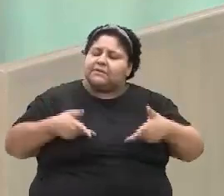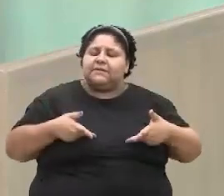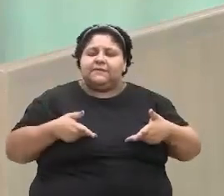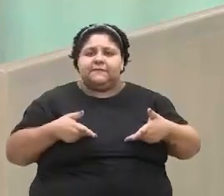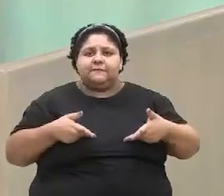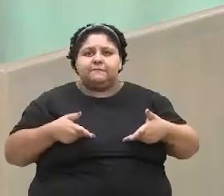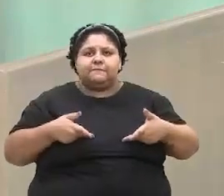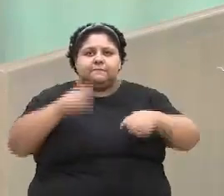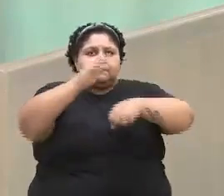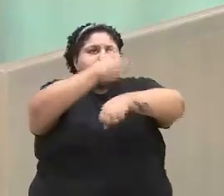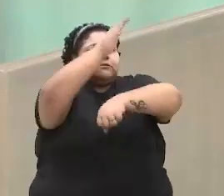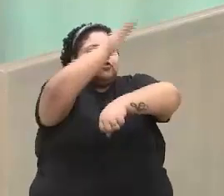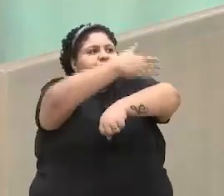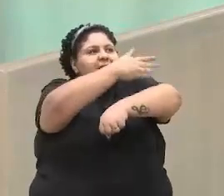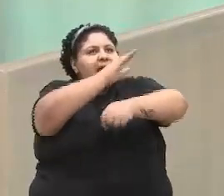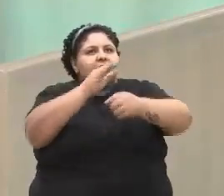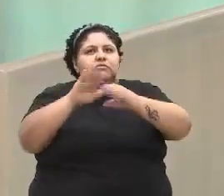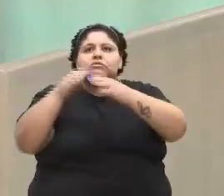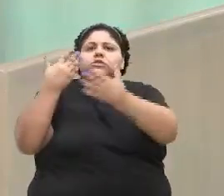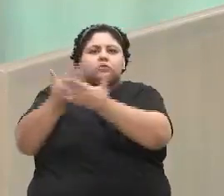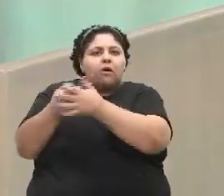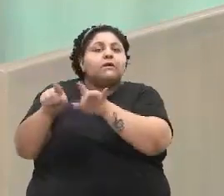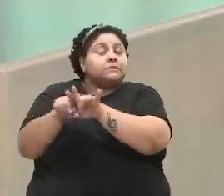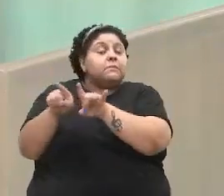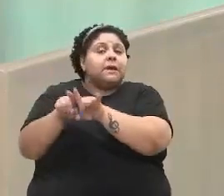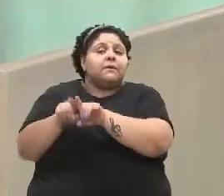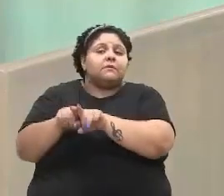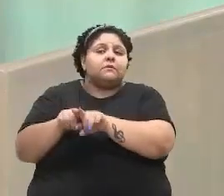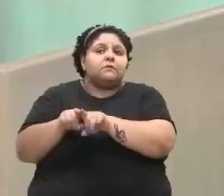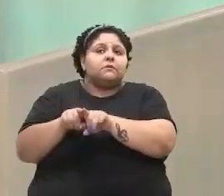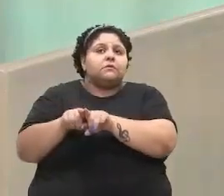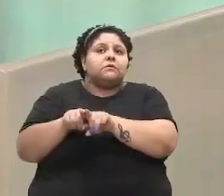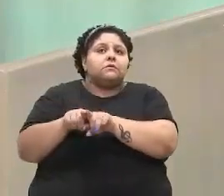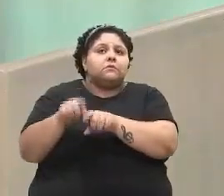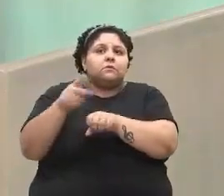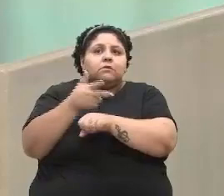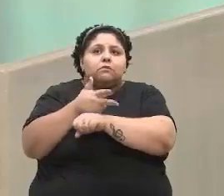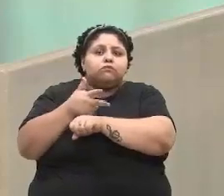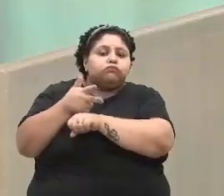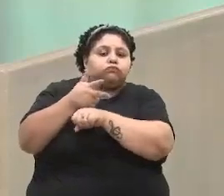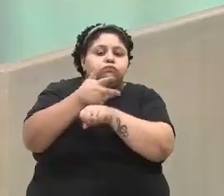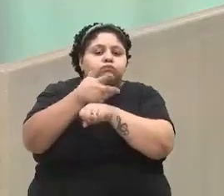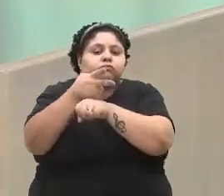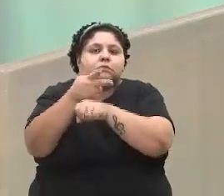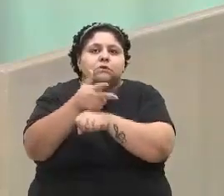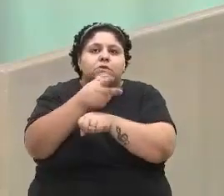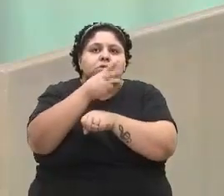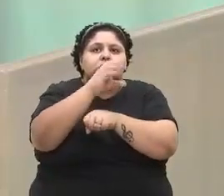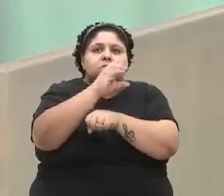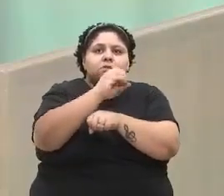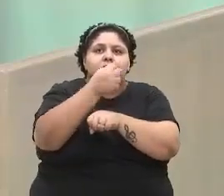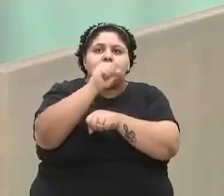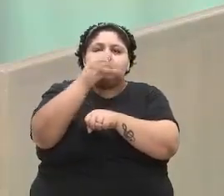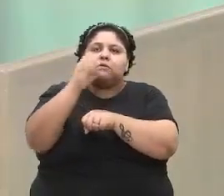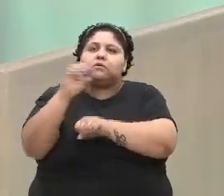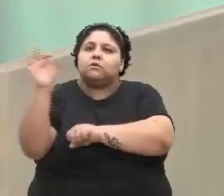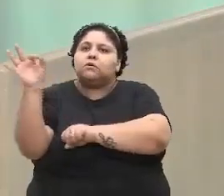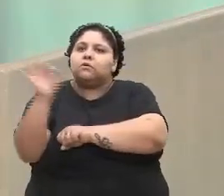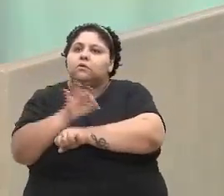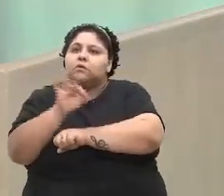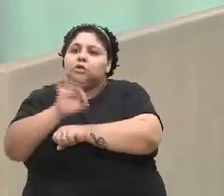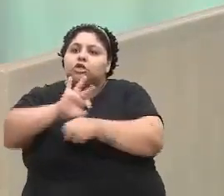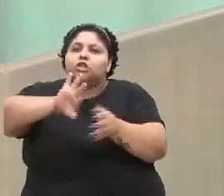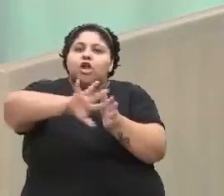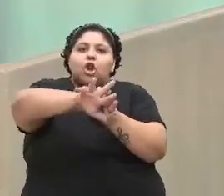O ginásio nas escolas, também. O monitoramento, investimento com 80% menos de roubo de